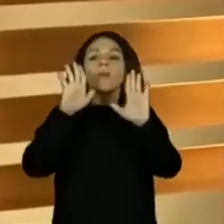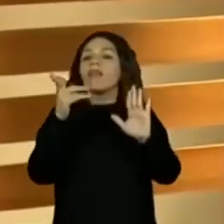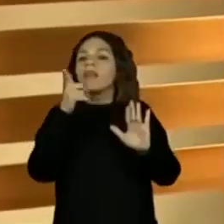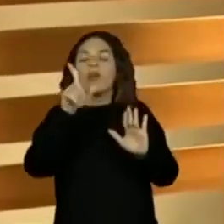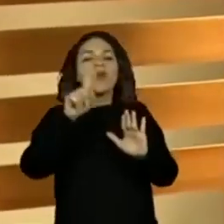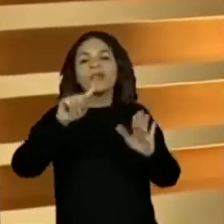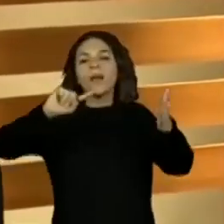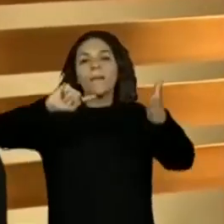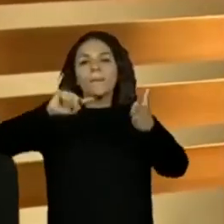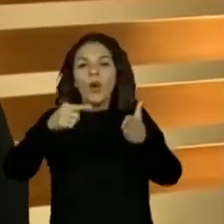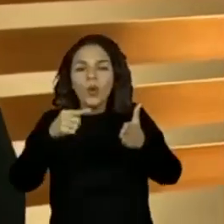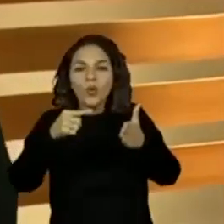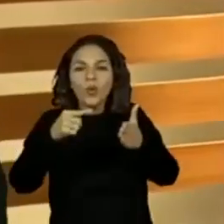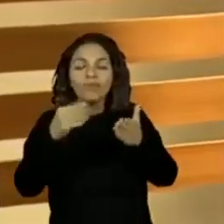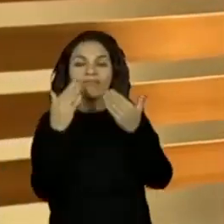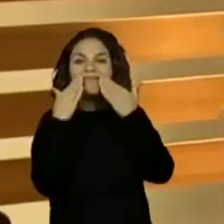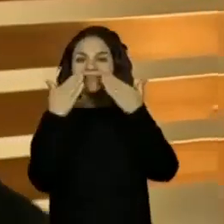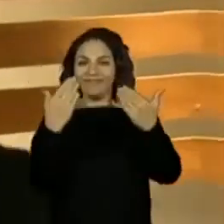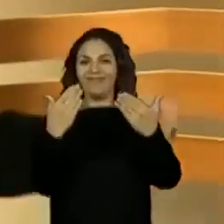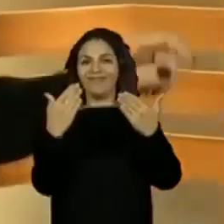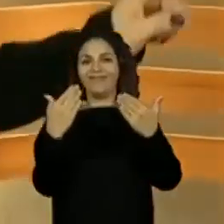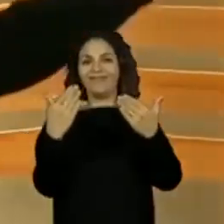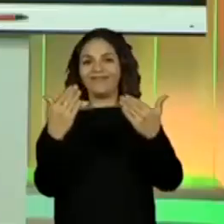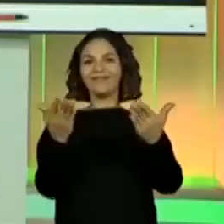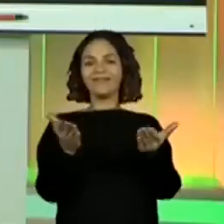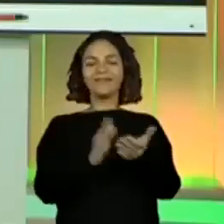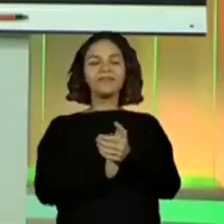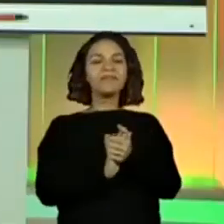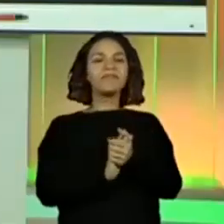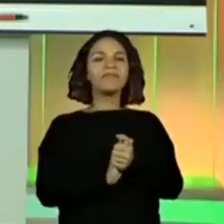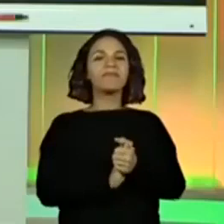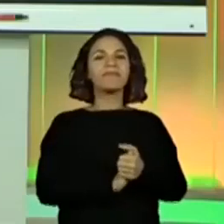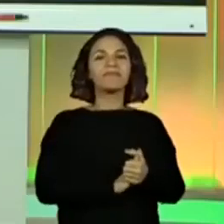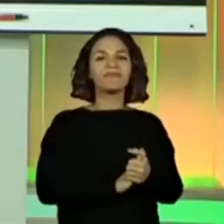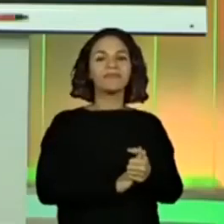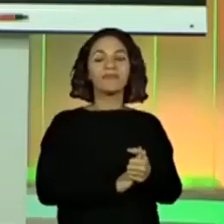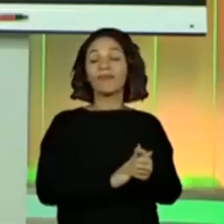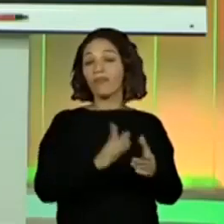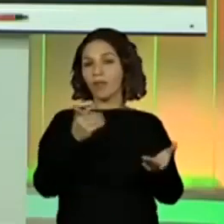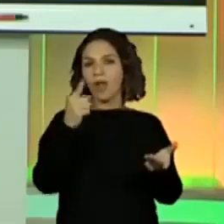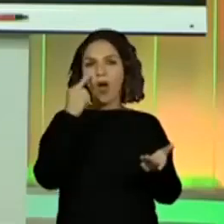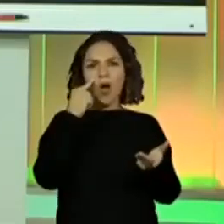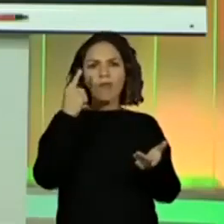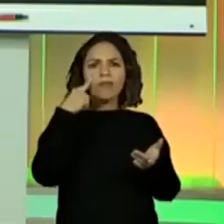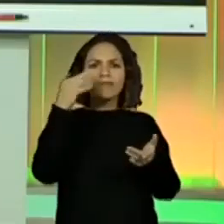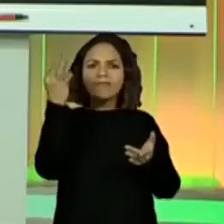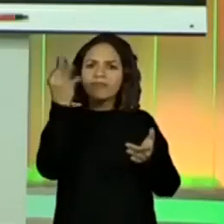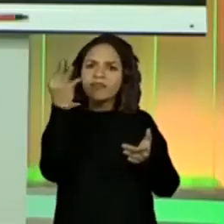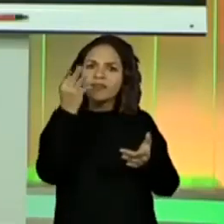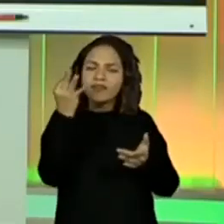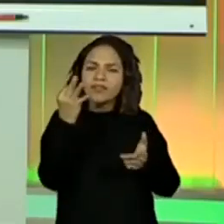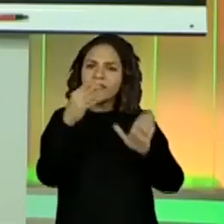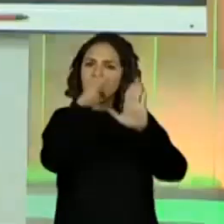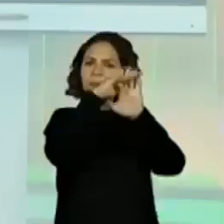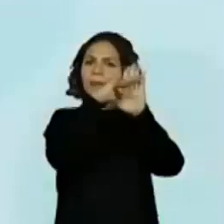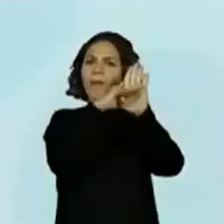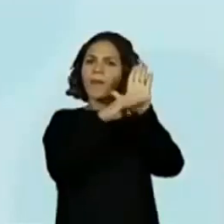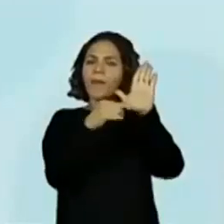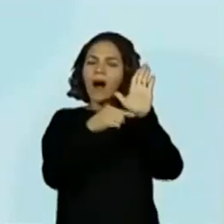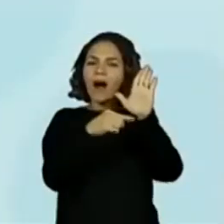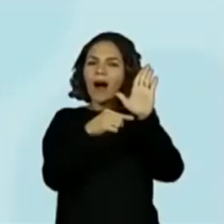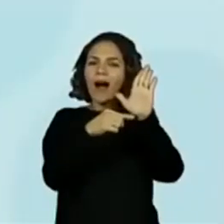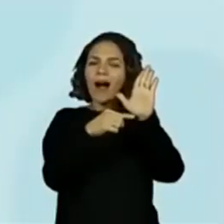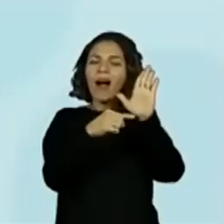pontuar aquilo que a gente pensa. E olha só, a gente consegue pontuar perfeitamente aquilo que a gente